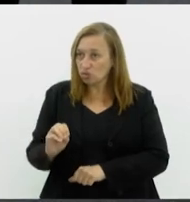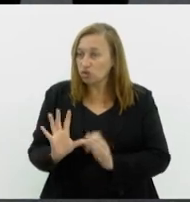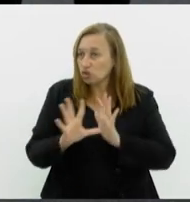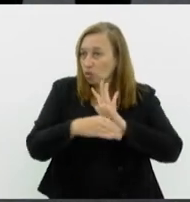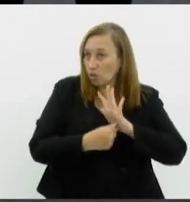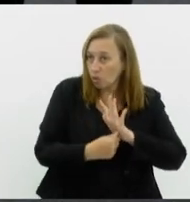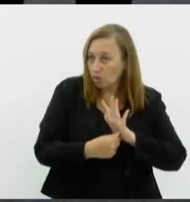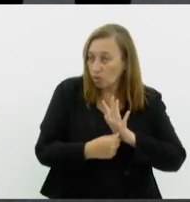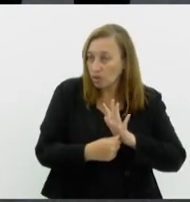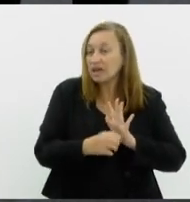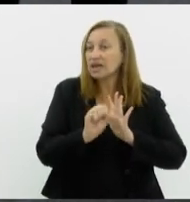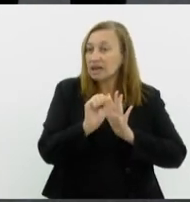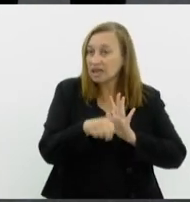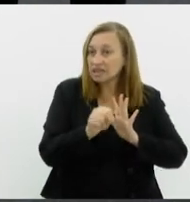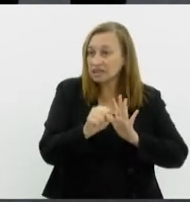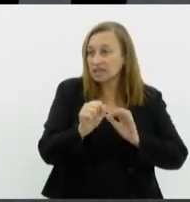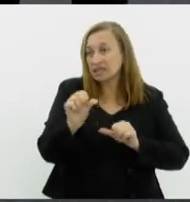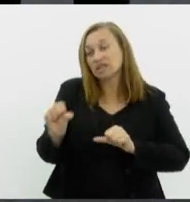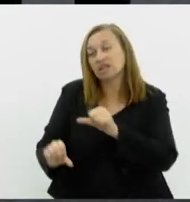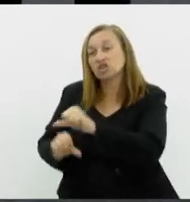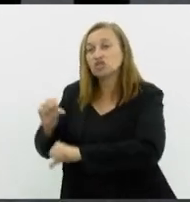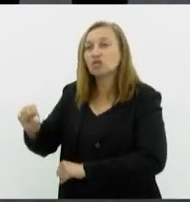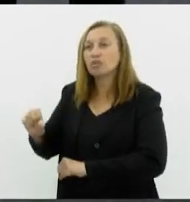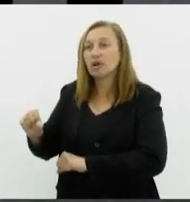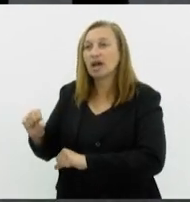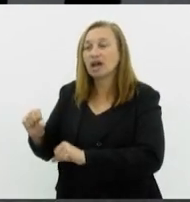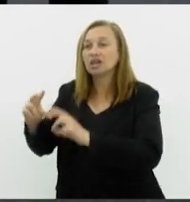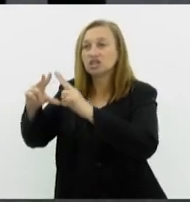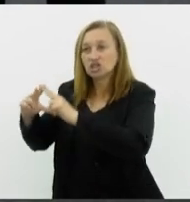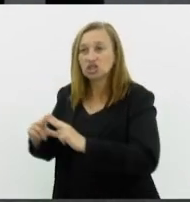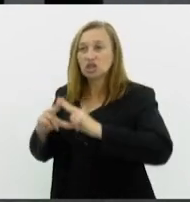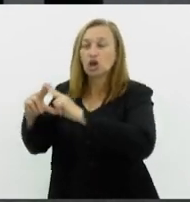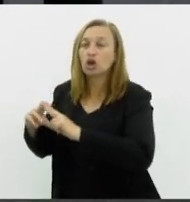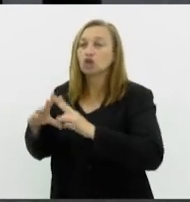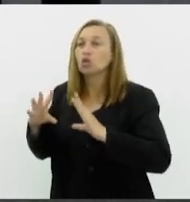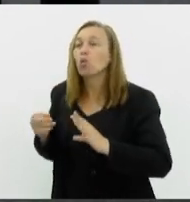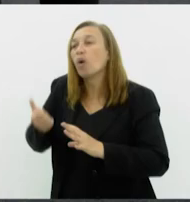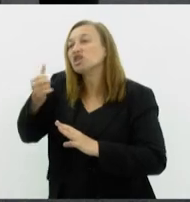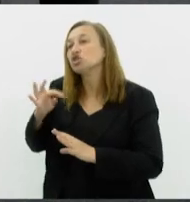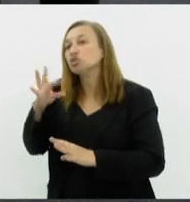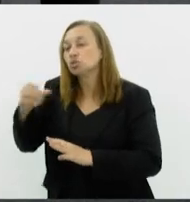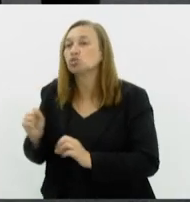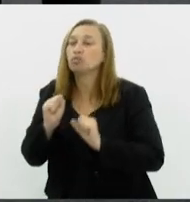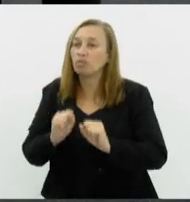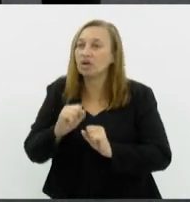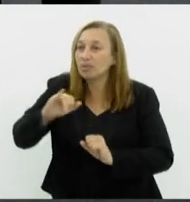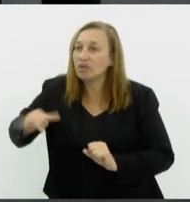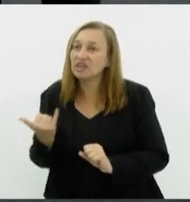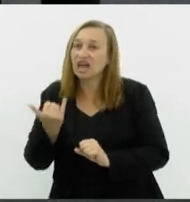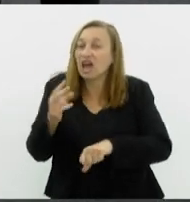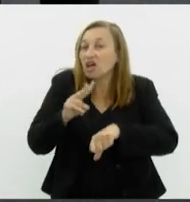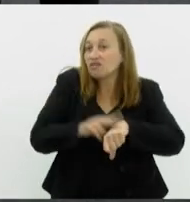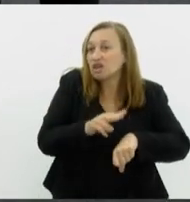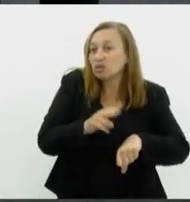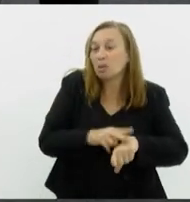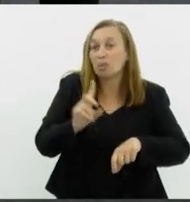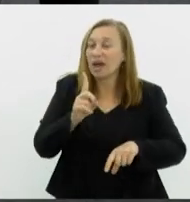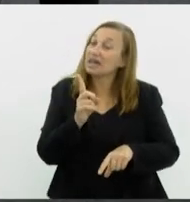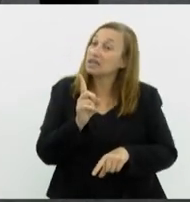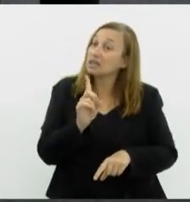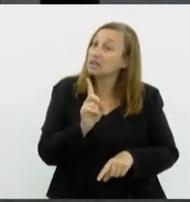eixo de reciclagem. Porque quase tudo pode se aproveitar. Vidro, borracha, mas não